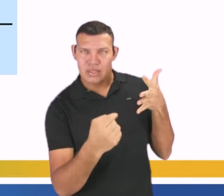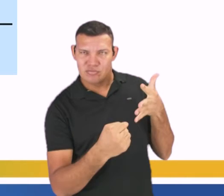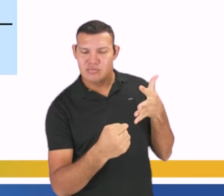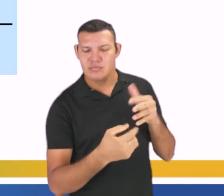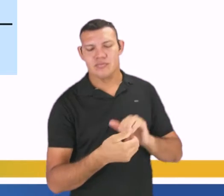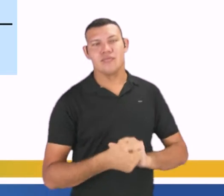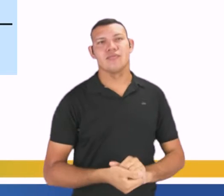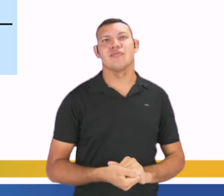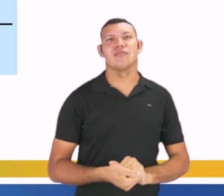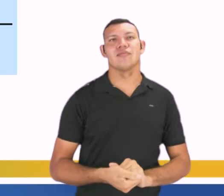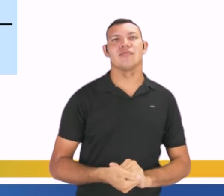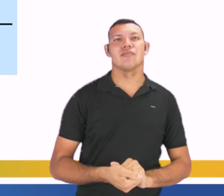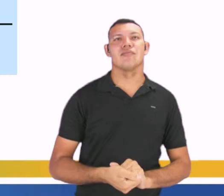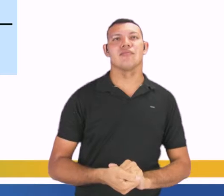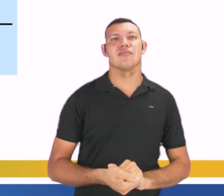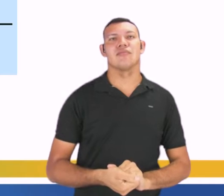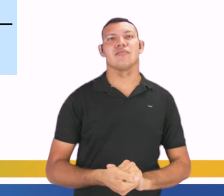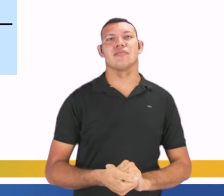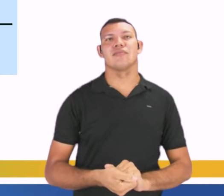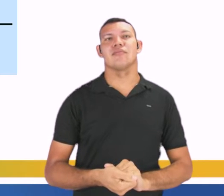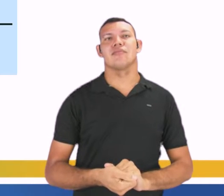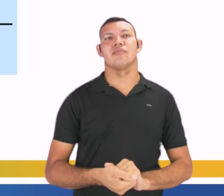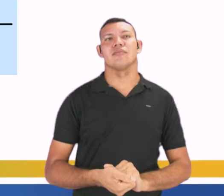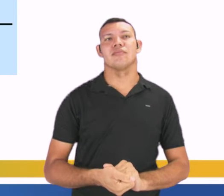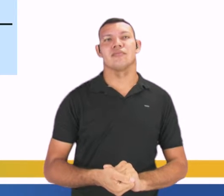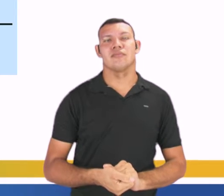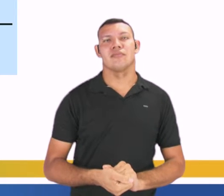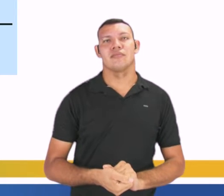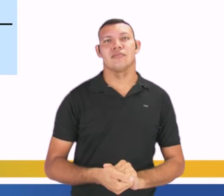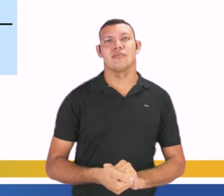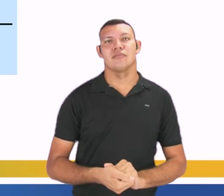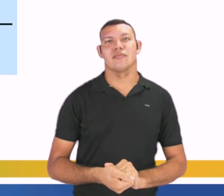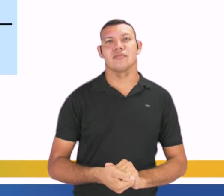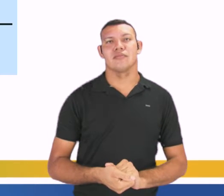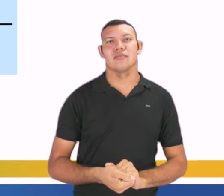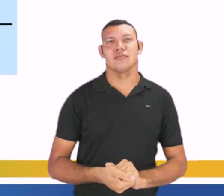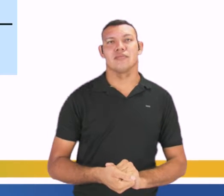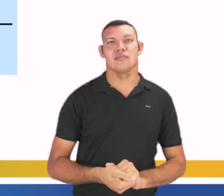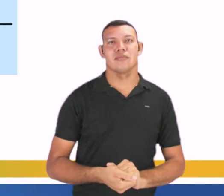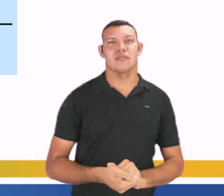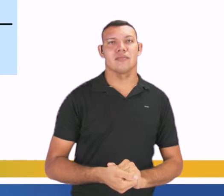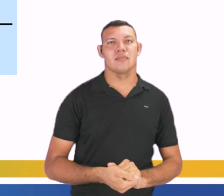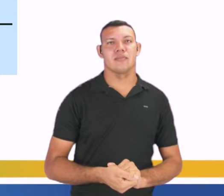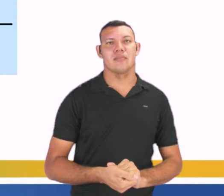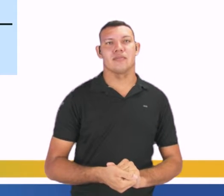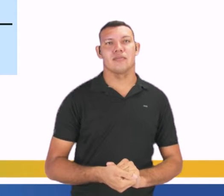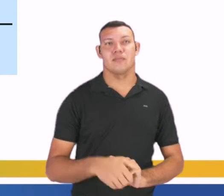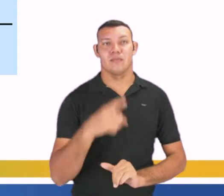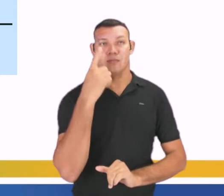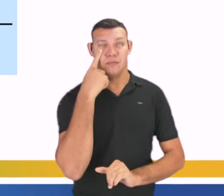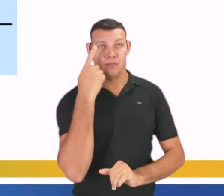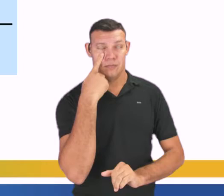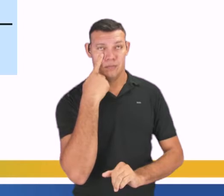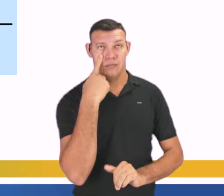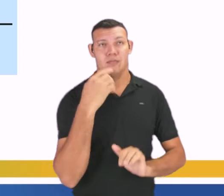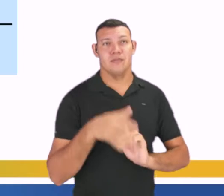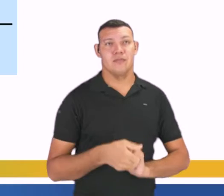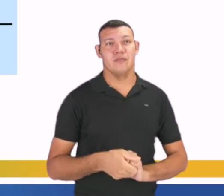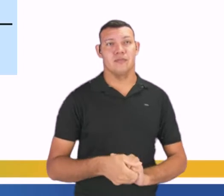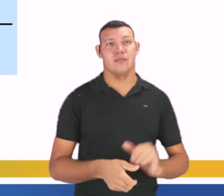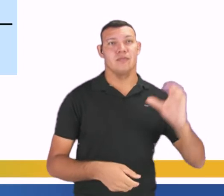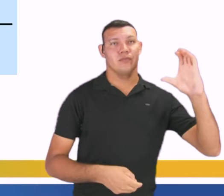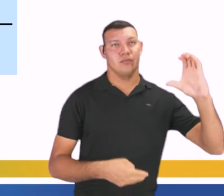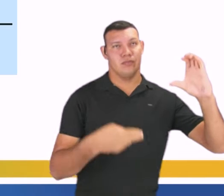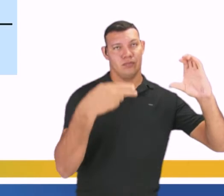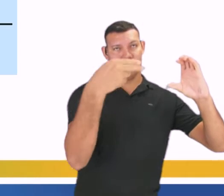hidratada nos alcenos e a adição de água hidratada na hidratação dos alcinos. Como você